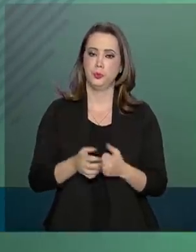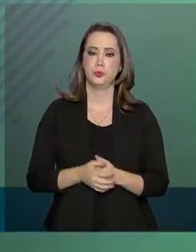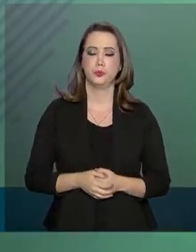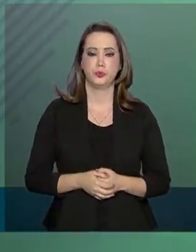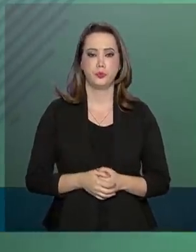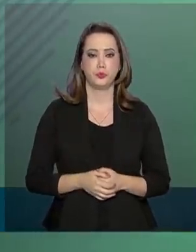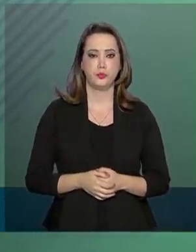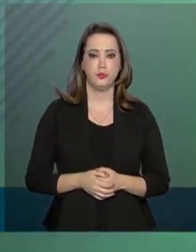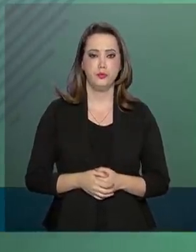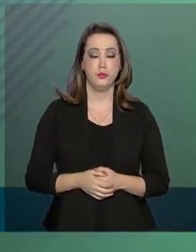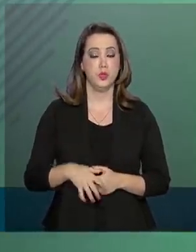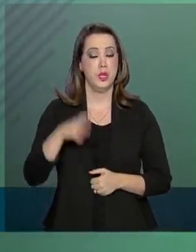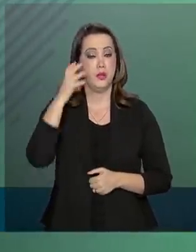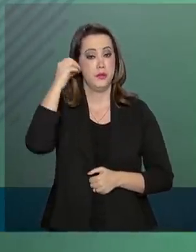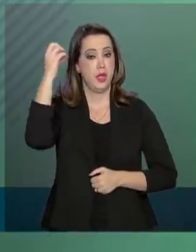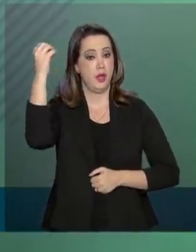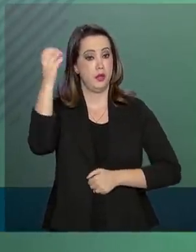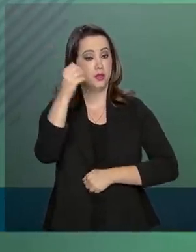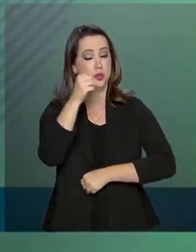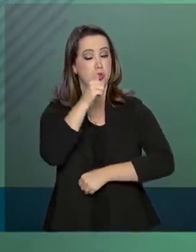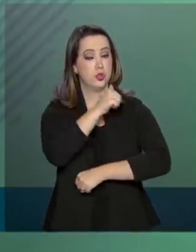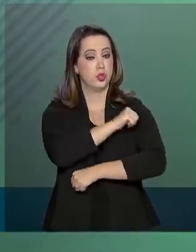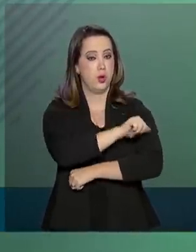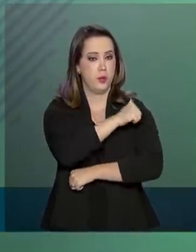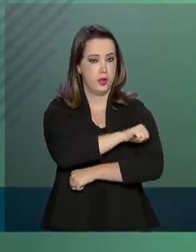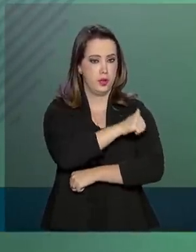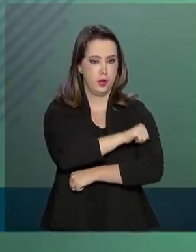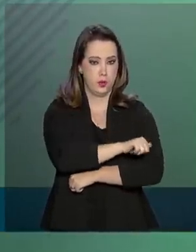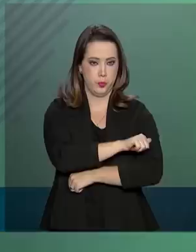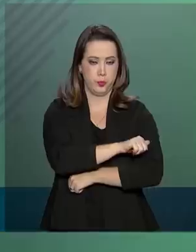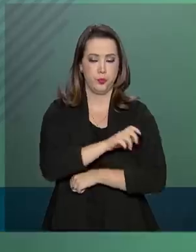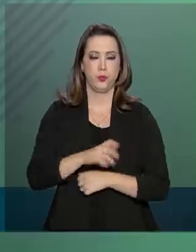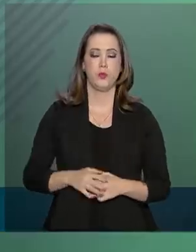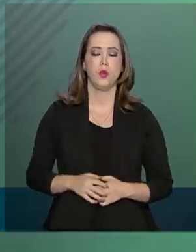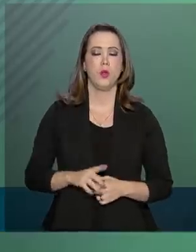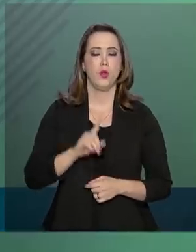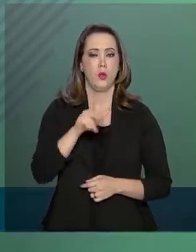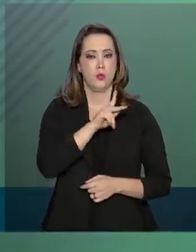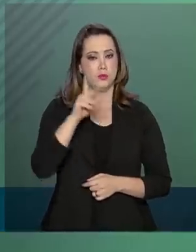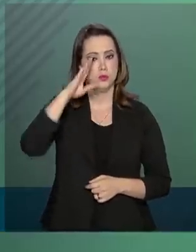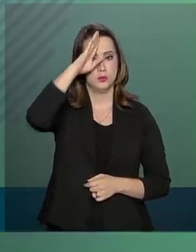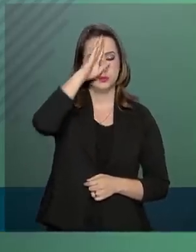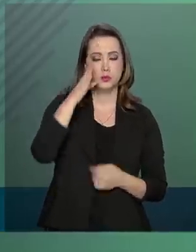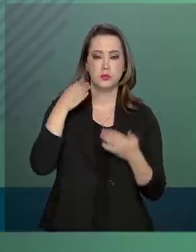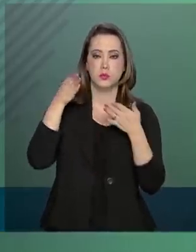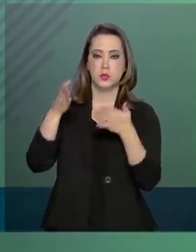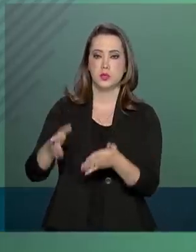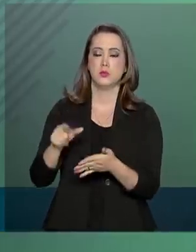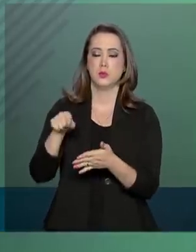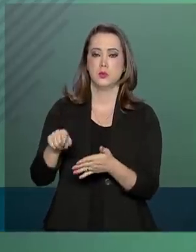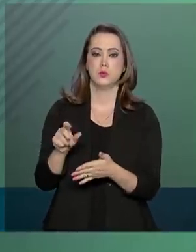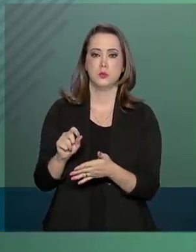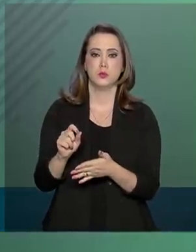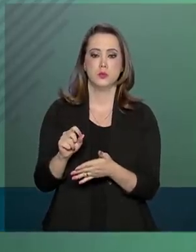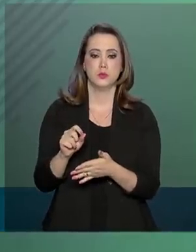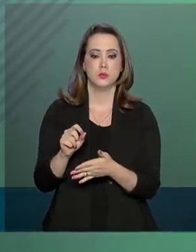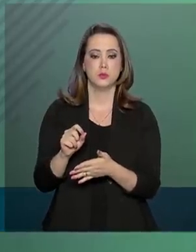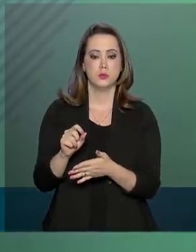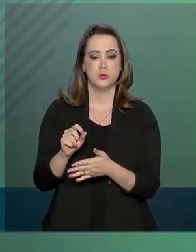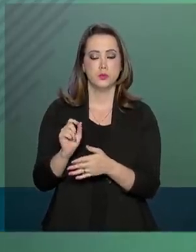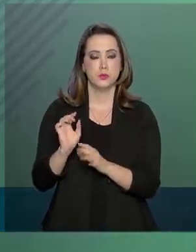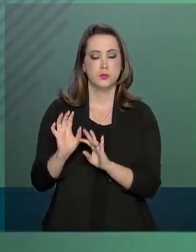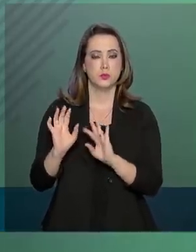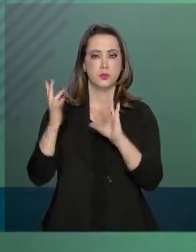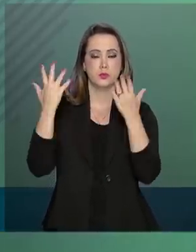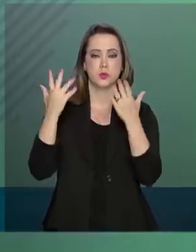viaja ao rio de janeiro ea macapá rio de janeiro o presidente da república participou de